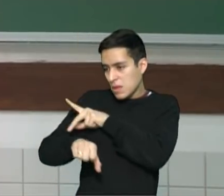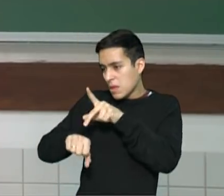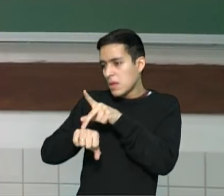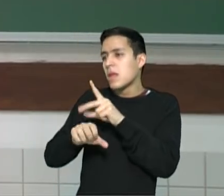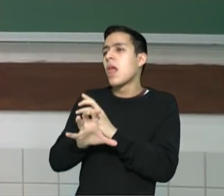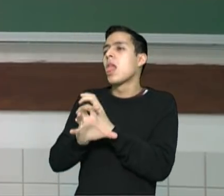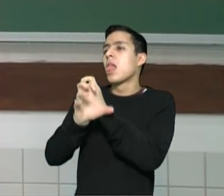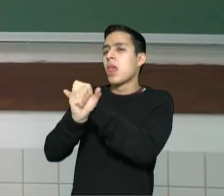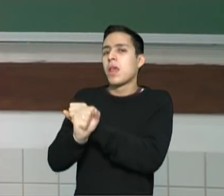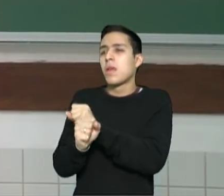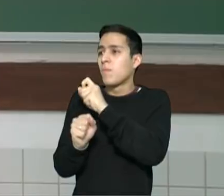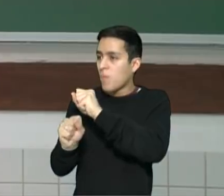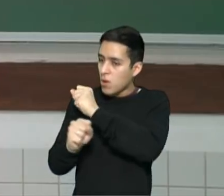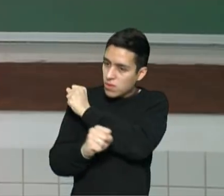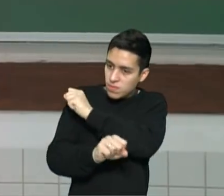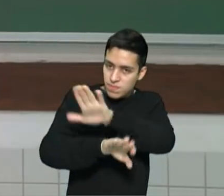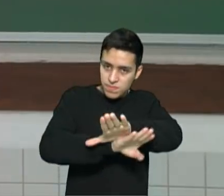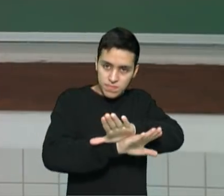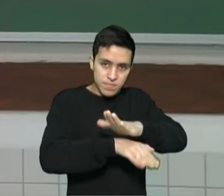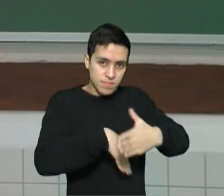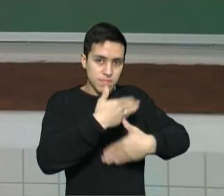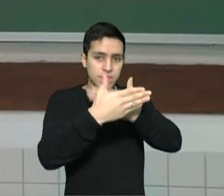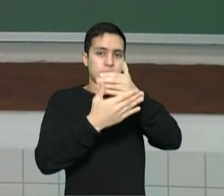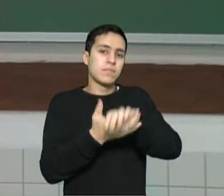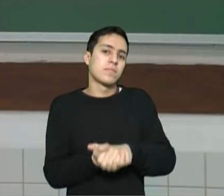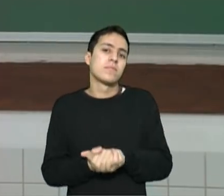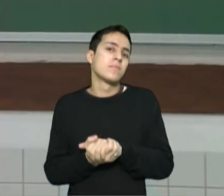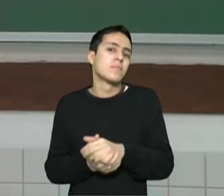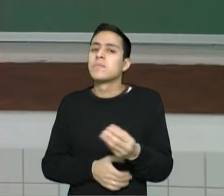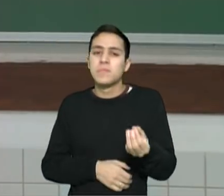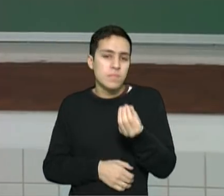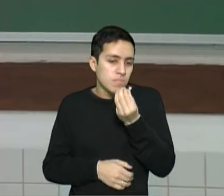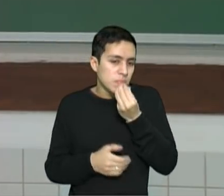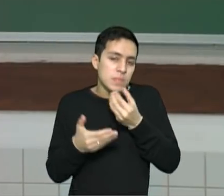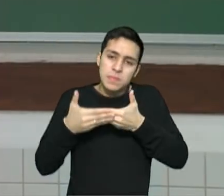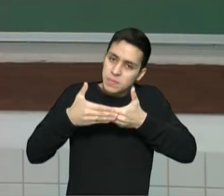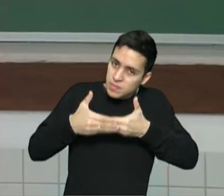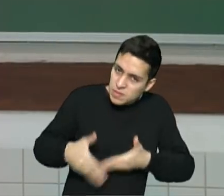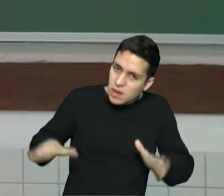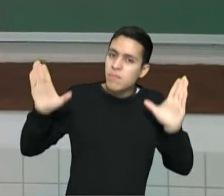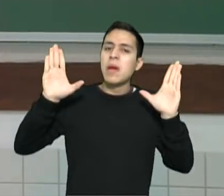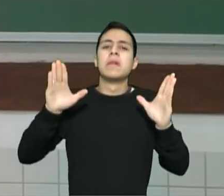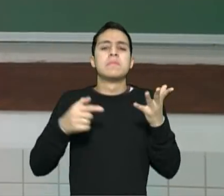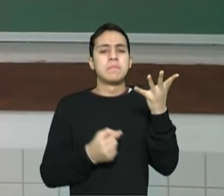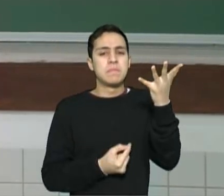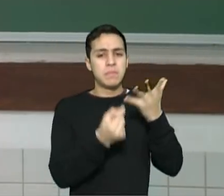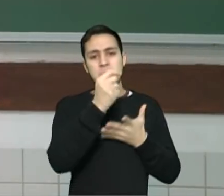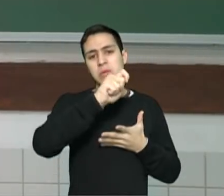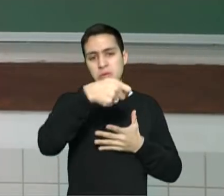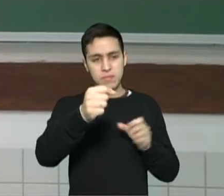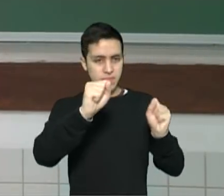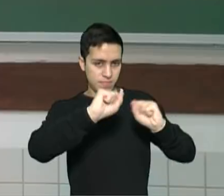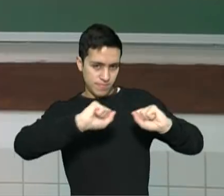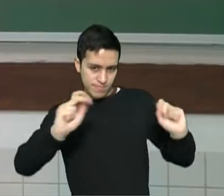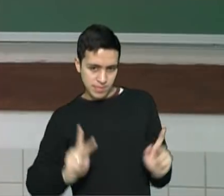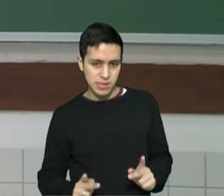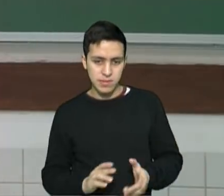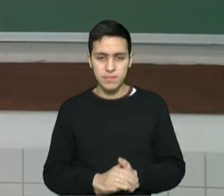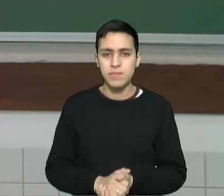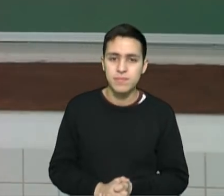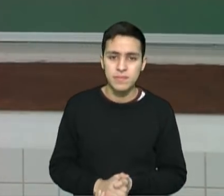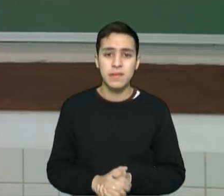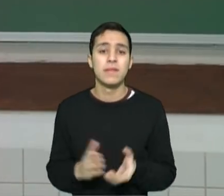quanto efetivamente ele pode contribuir. E, logicamente, fica aberto a todas as situações ligadas à paz. Agora vamos fazer